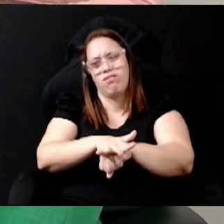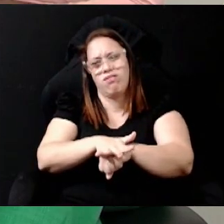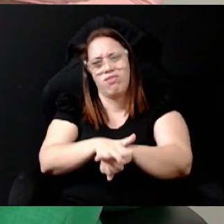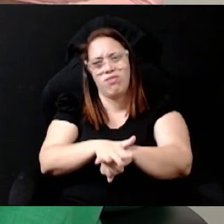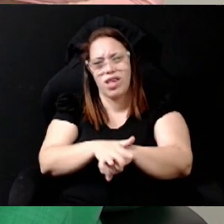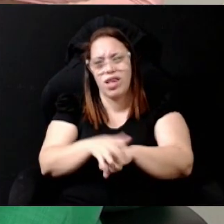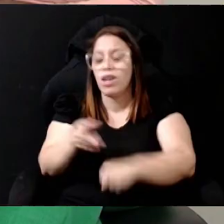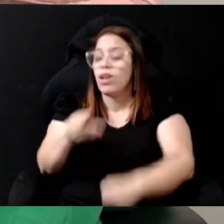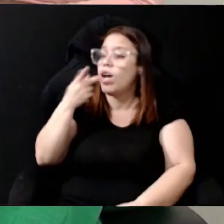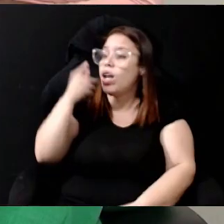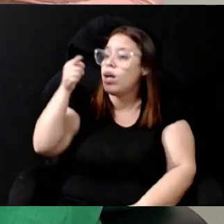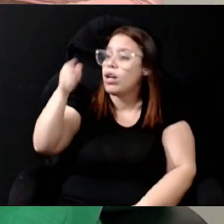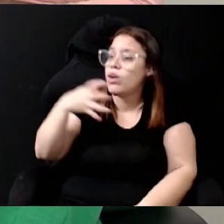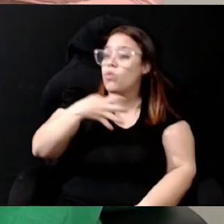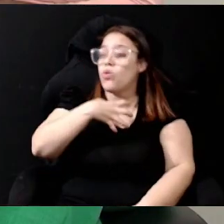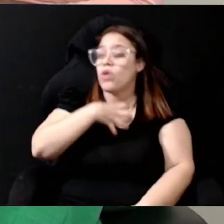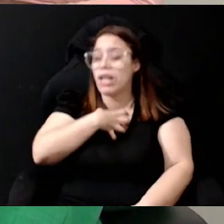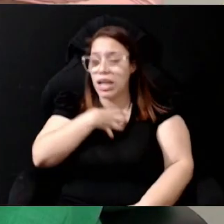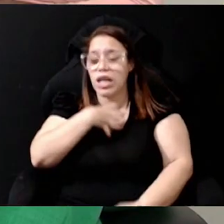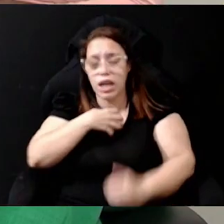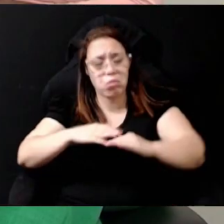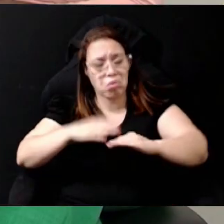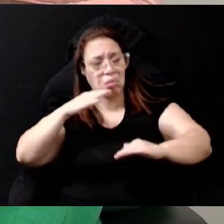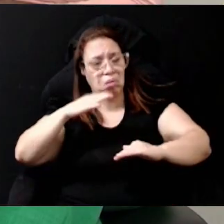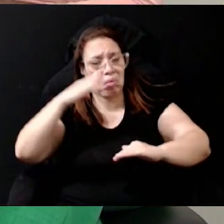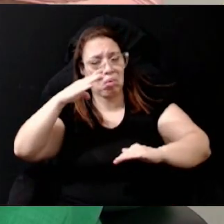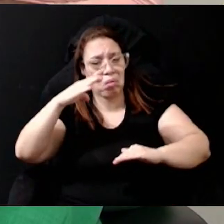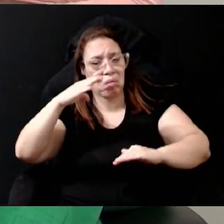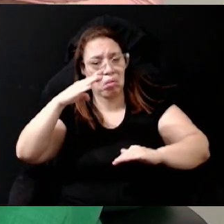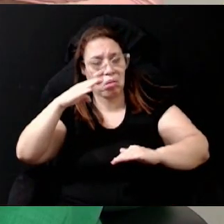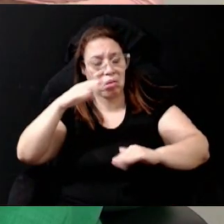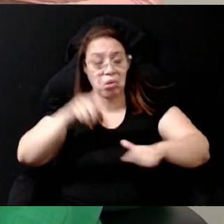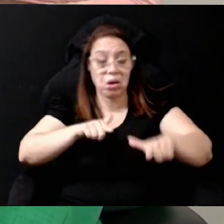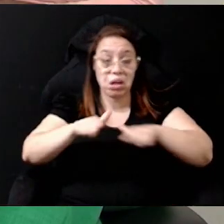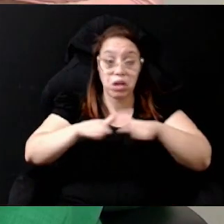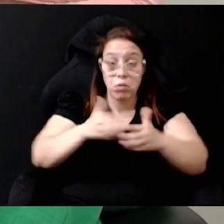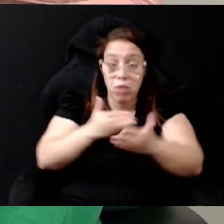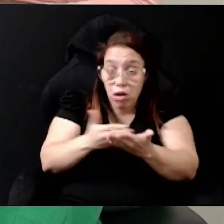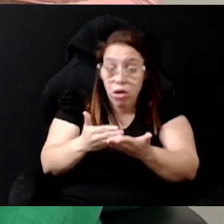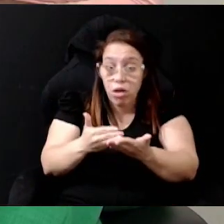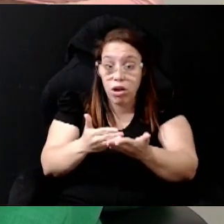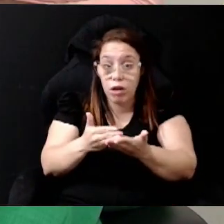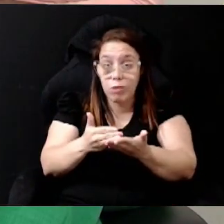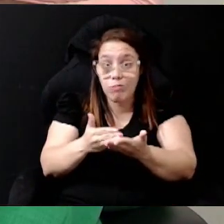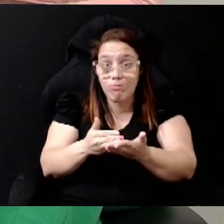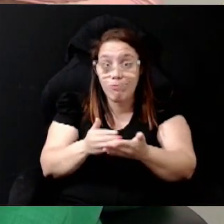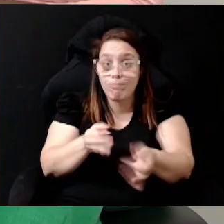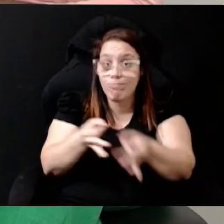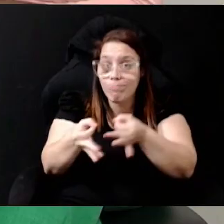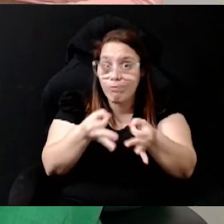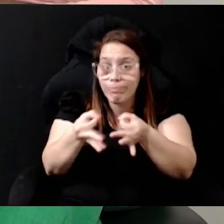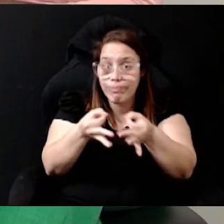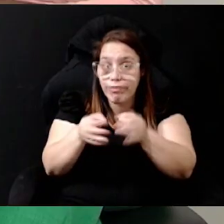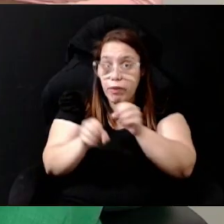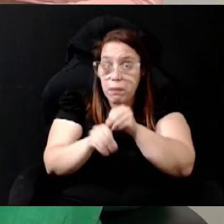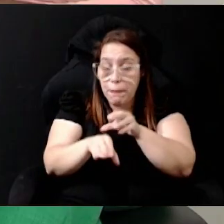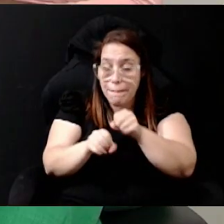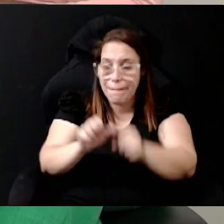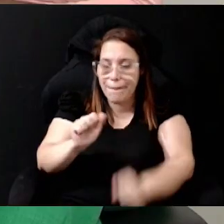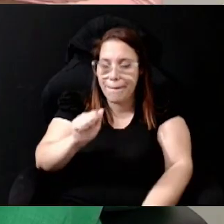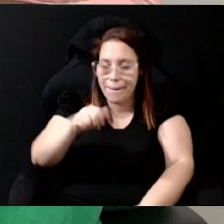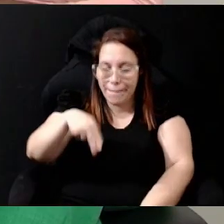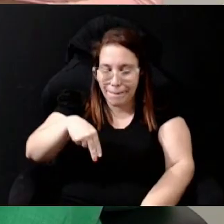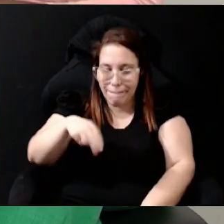racismo, mas gostaria que você falasse sobre isso. Você já sente uma evolução com esse tipo de trabalho que tem sido